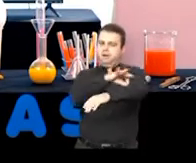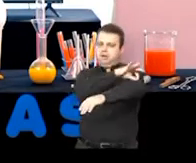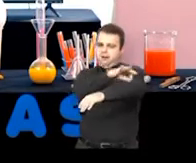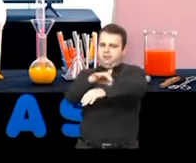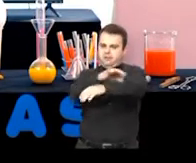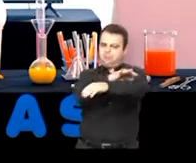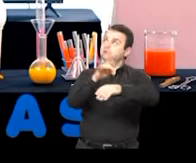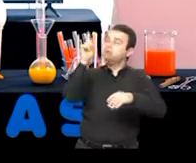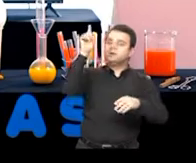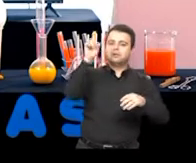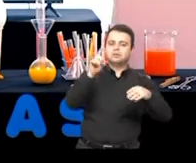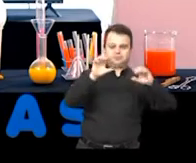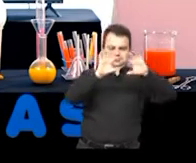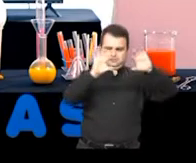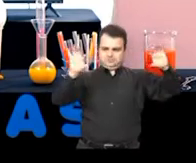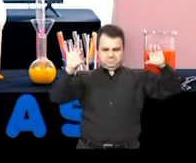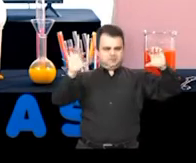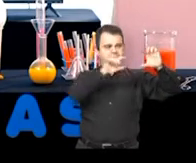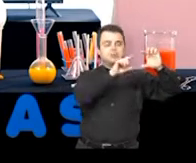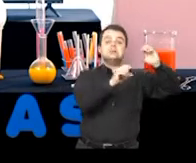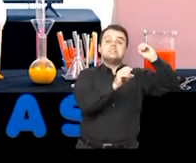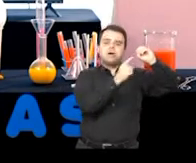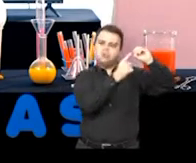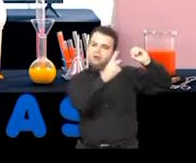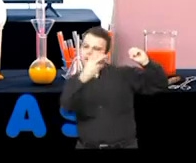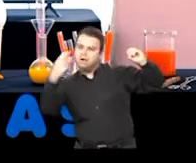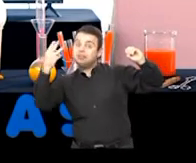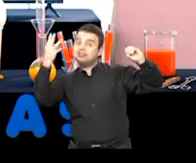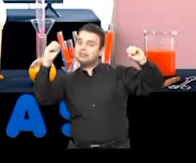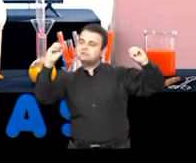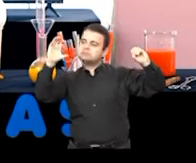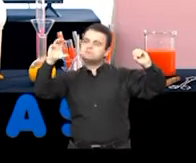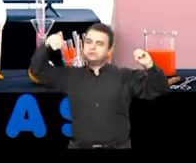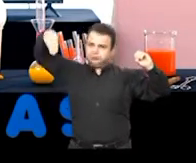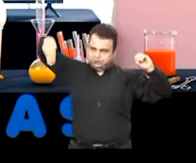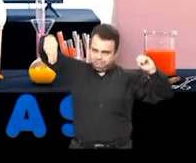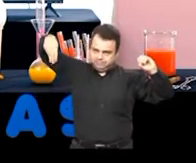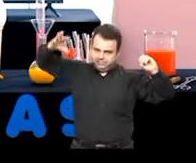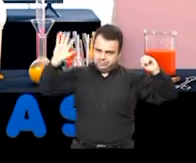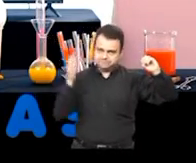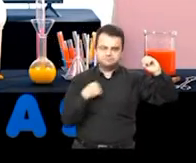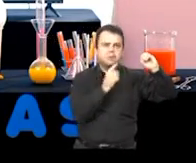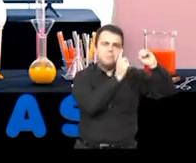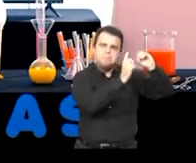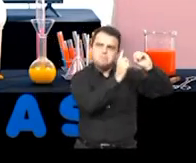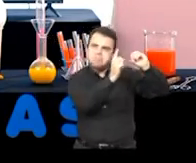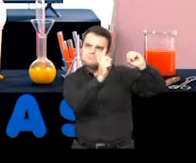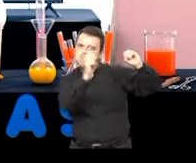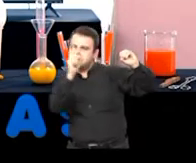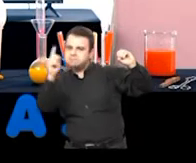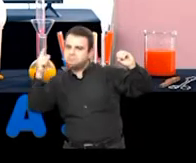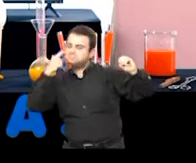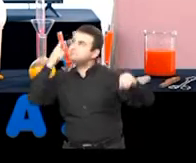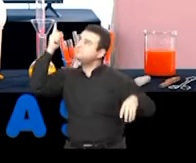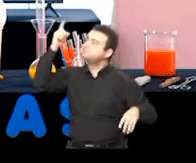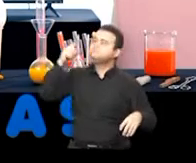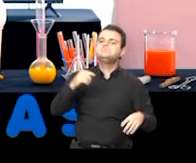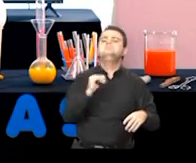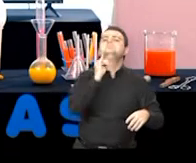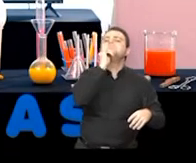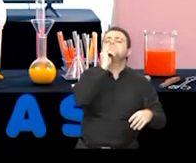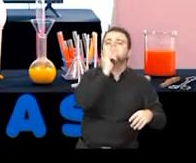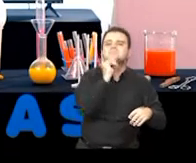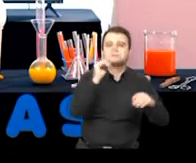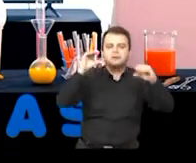Essa régua é de 30 centímetros, então ela é dividida do 0 até o 30. Peguemos só um